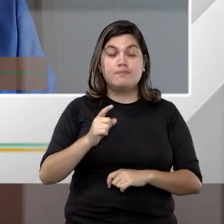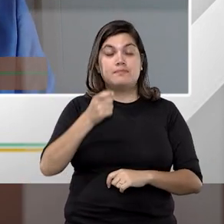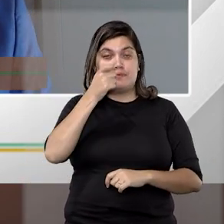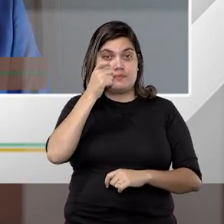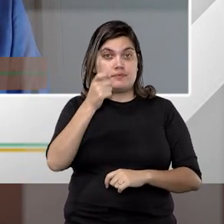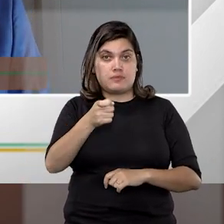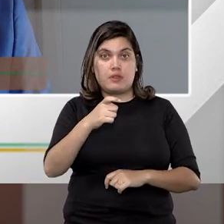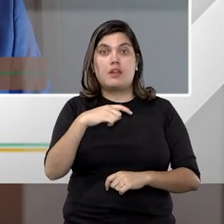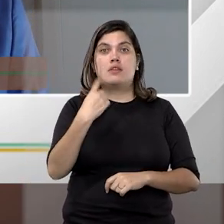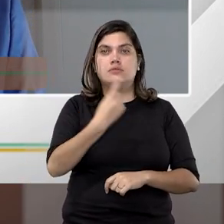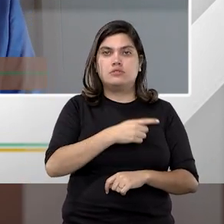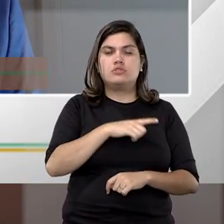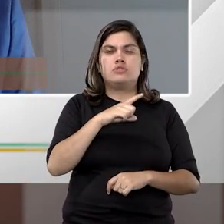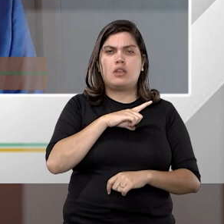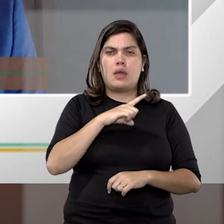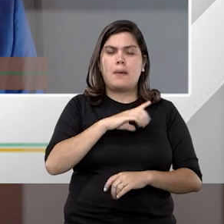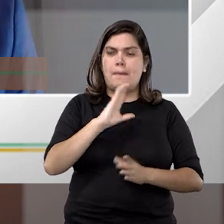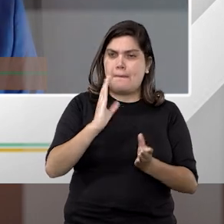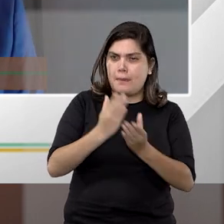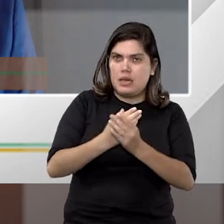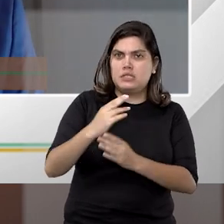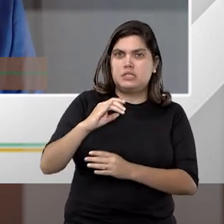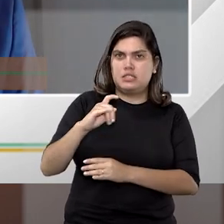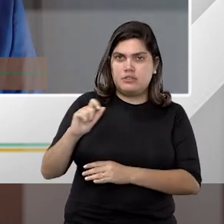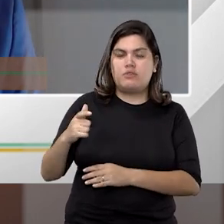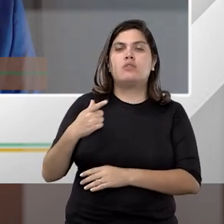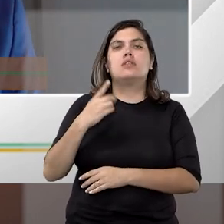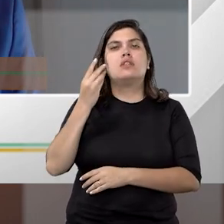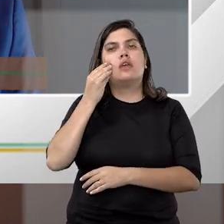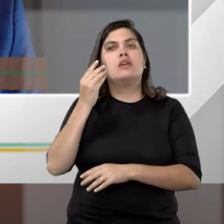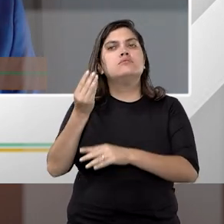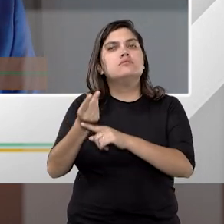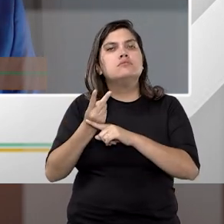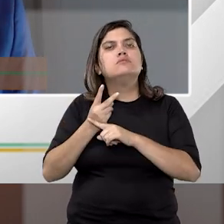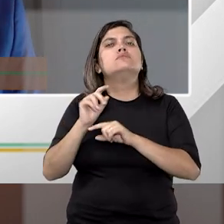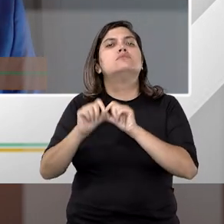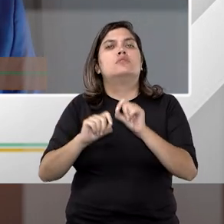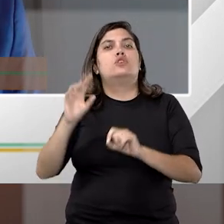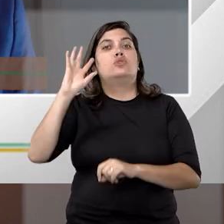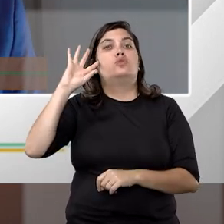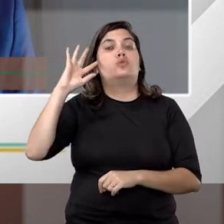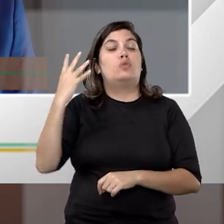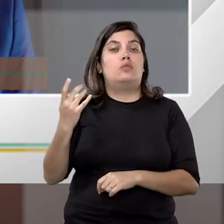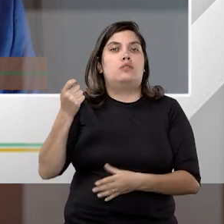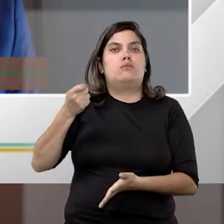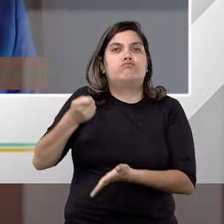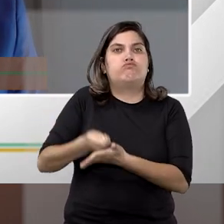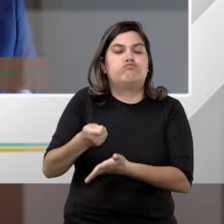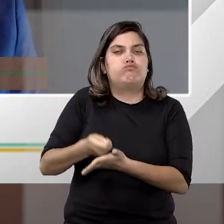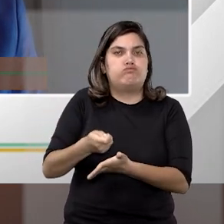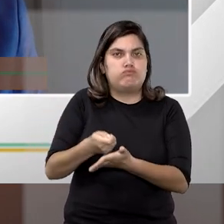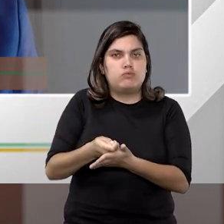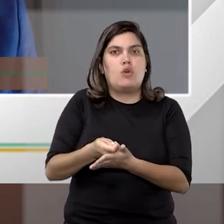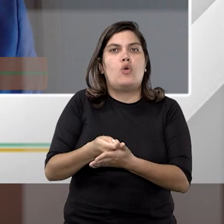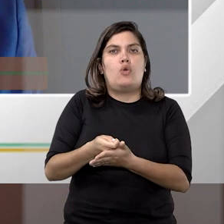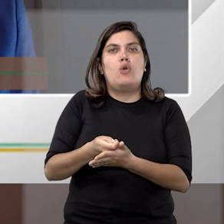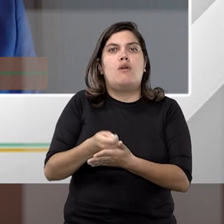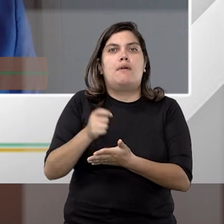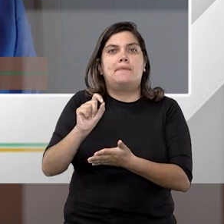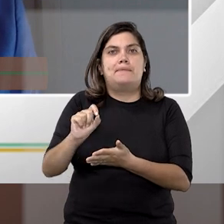então vejam que interessante a gente tá no processo Cível em que se busca uma solução